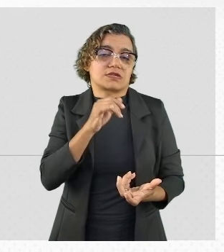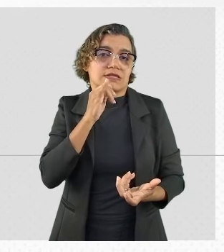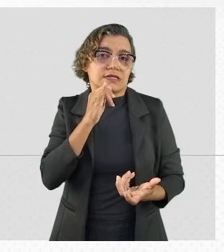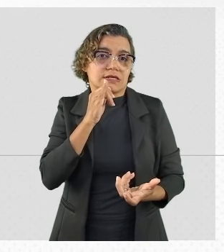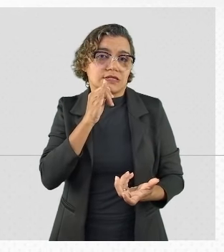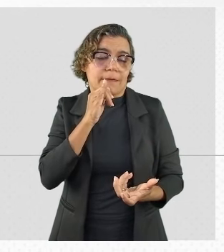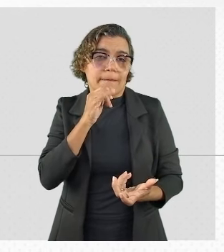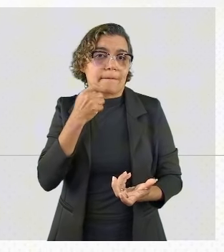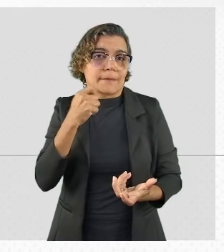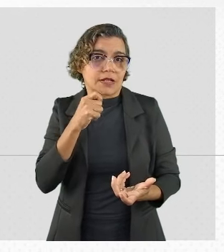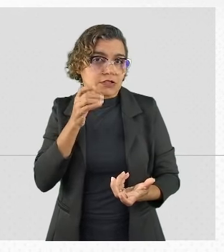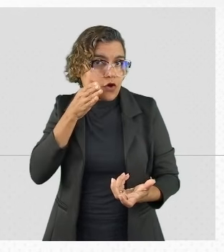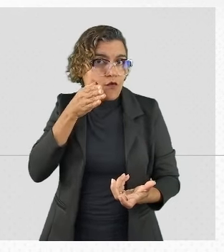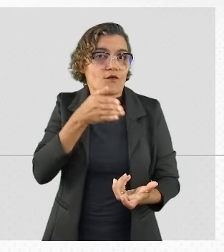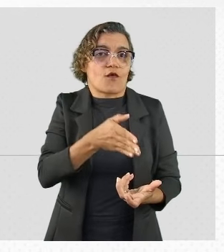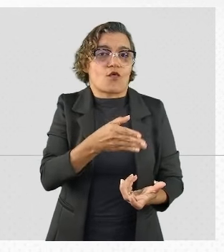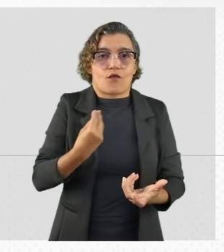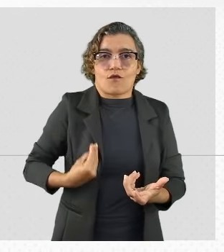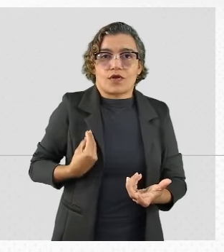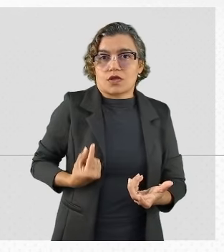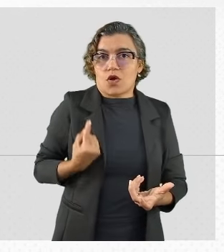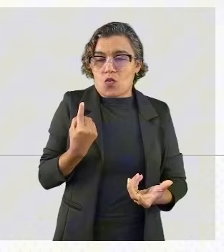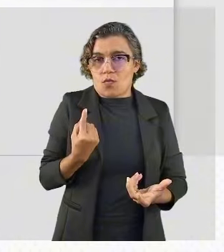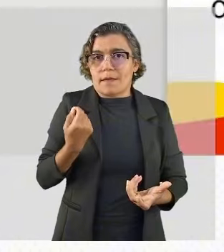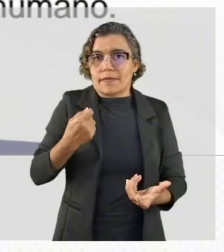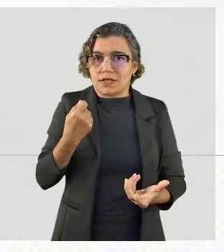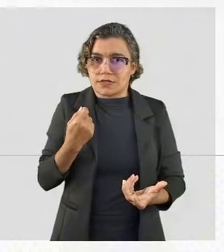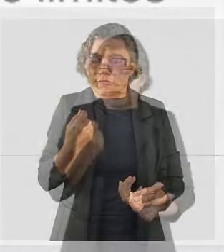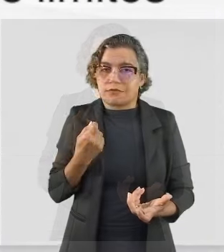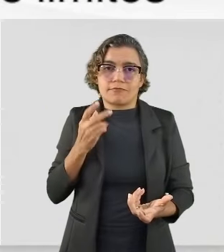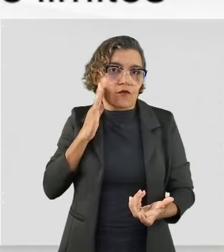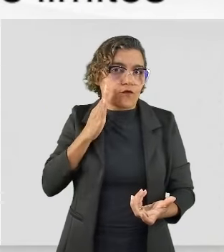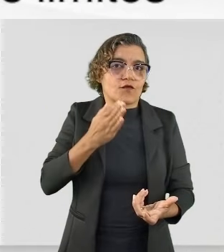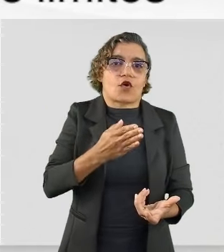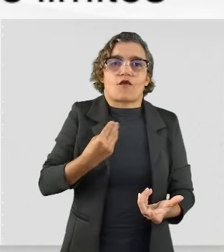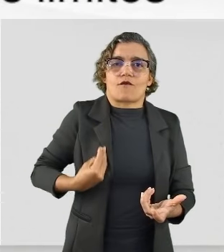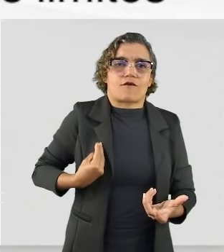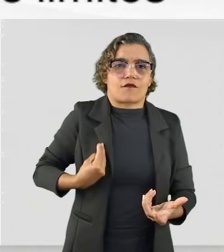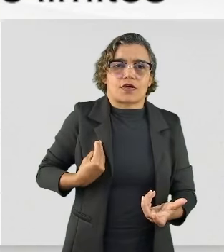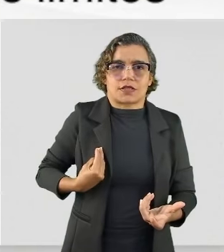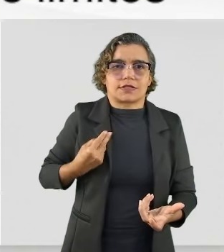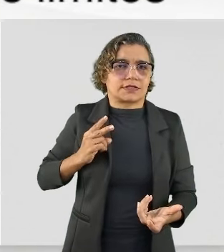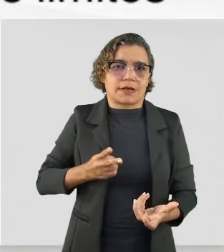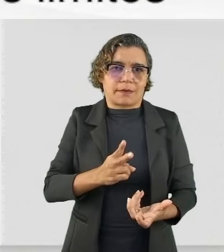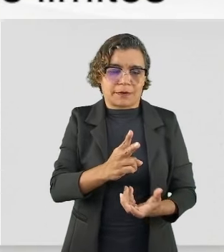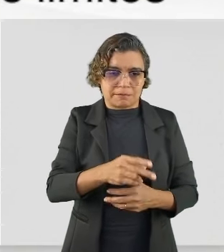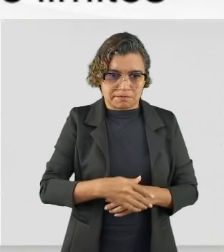mão dele. A gente só tem uma vida e ela que deve ser vivida. Beleza? Galera,